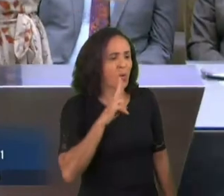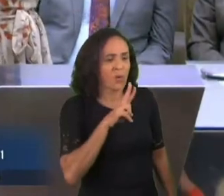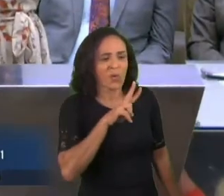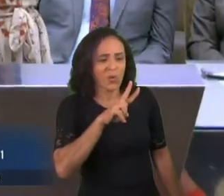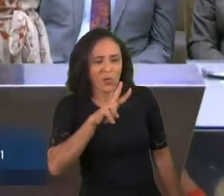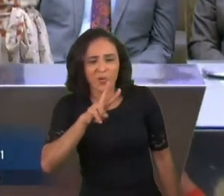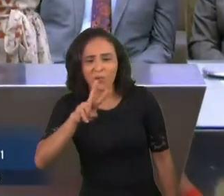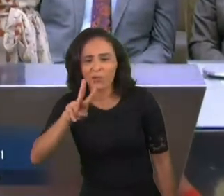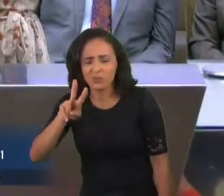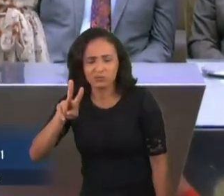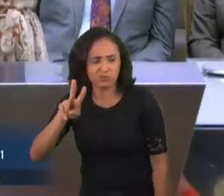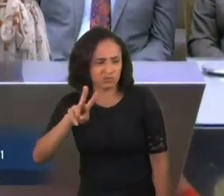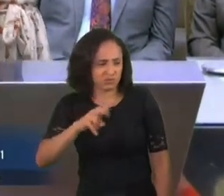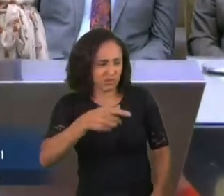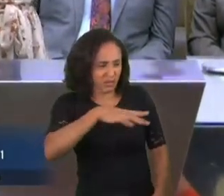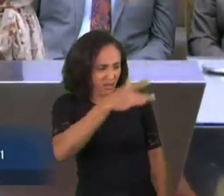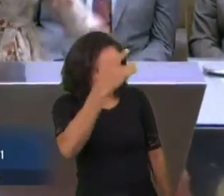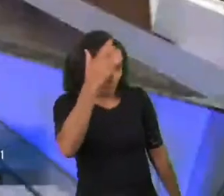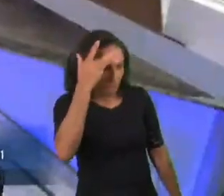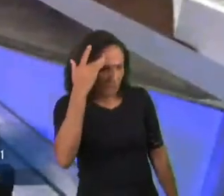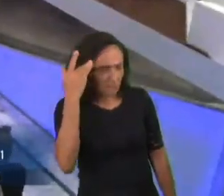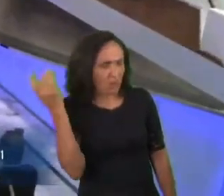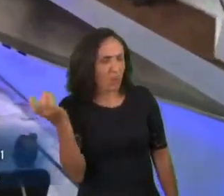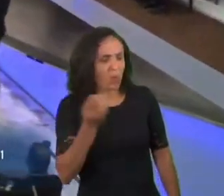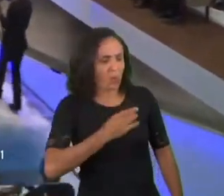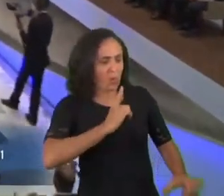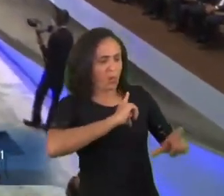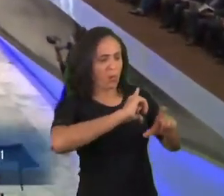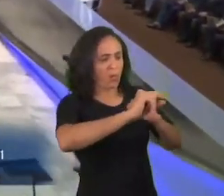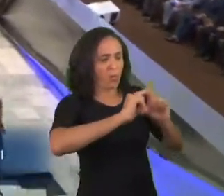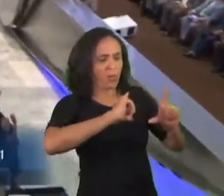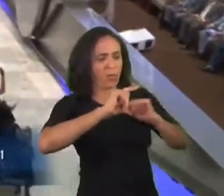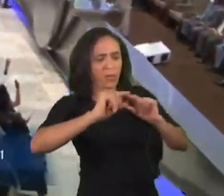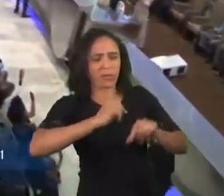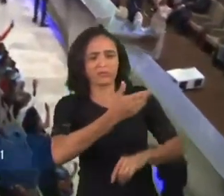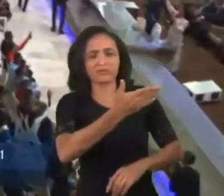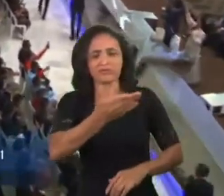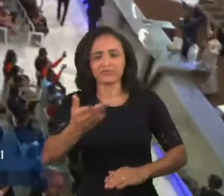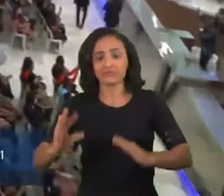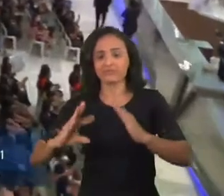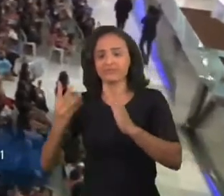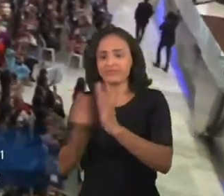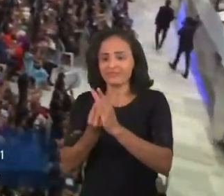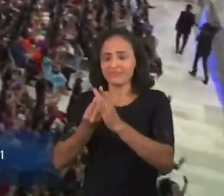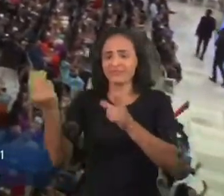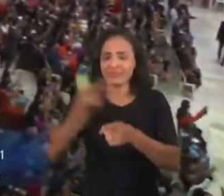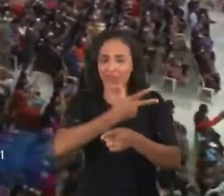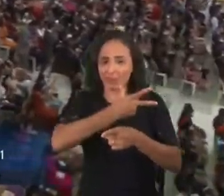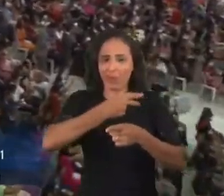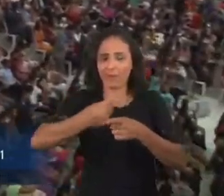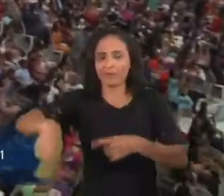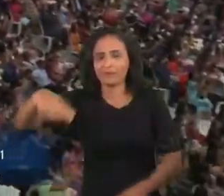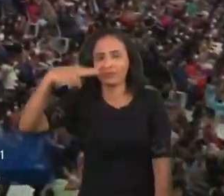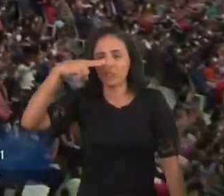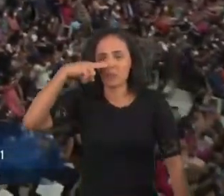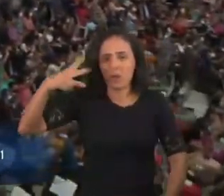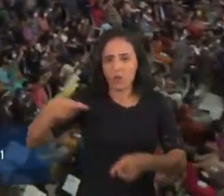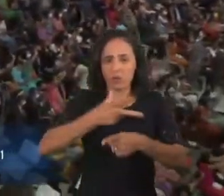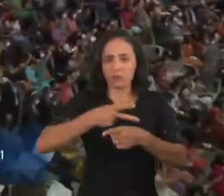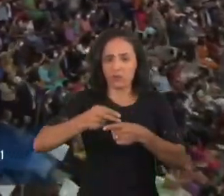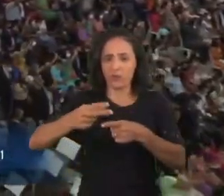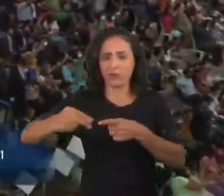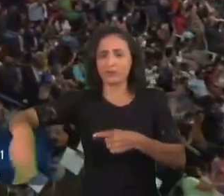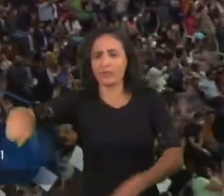os inimigos somos se matando. E a igreja vencendo, vencendo, vencendo.